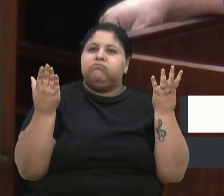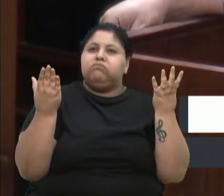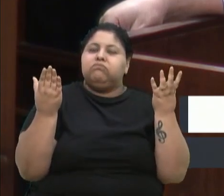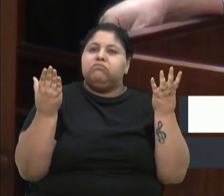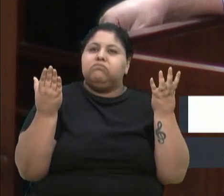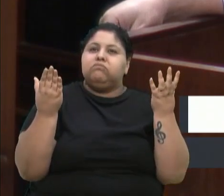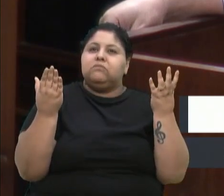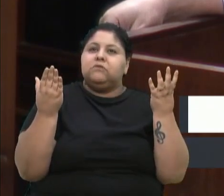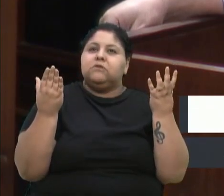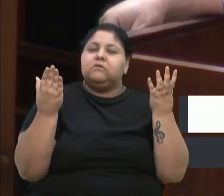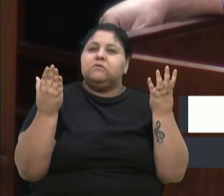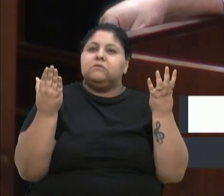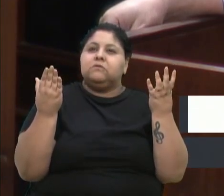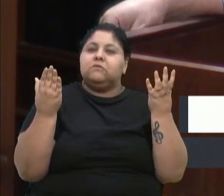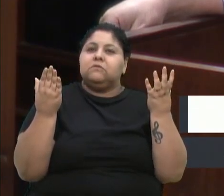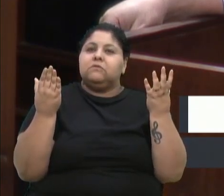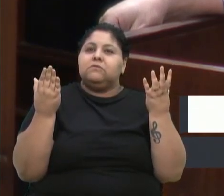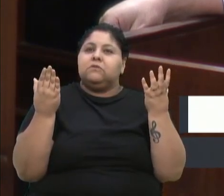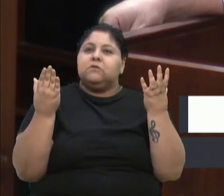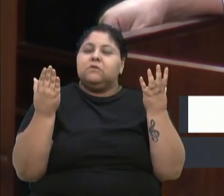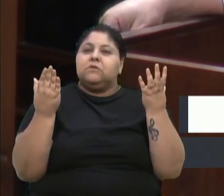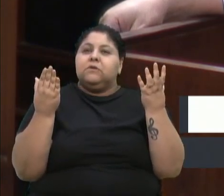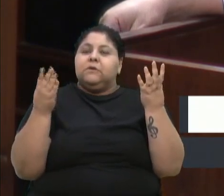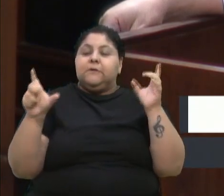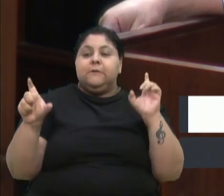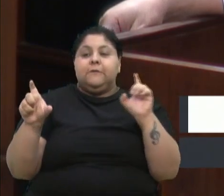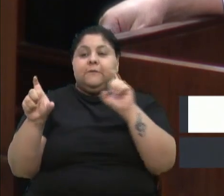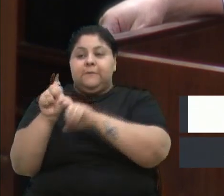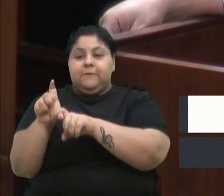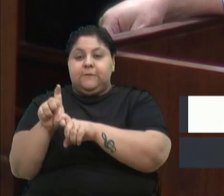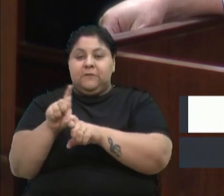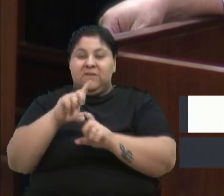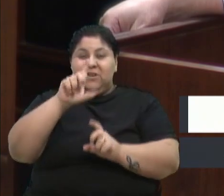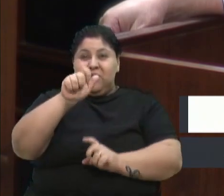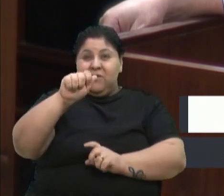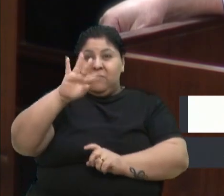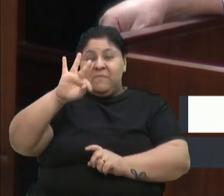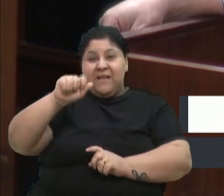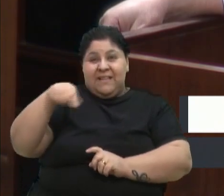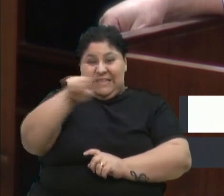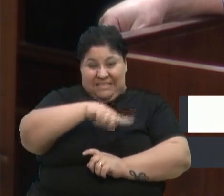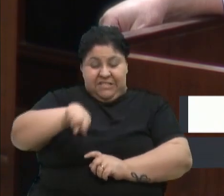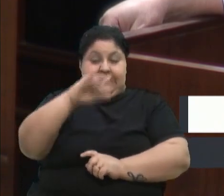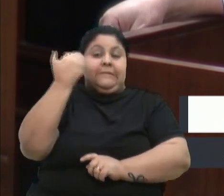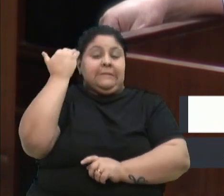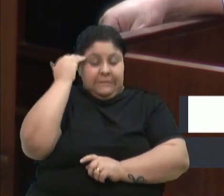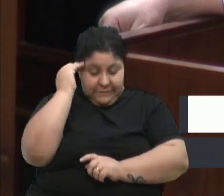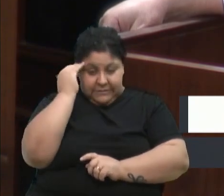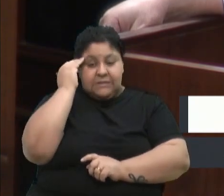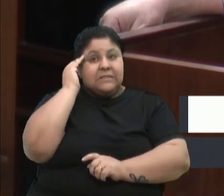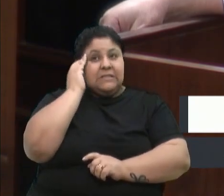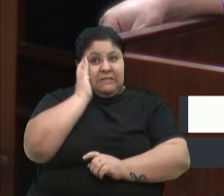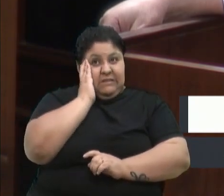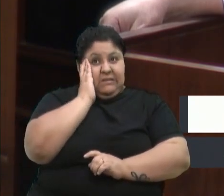Senlic, o vereador, assessor, a imprensa. Nós fomos todos